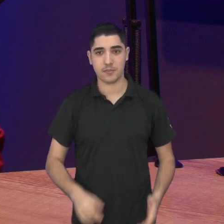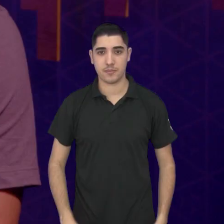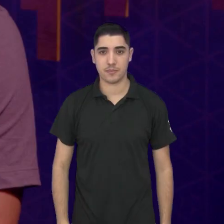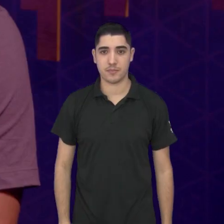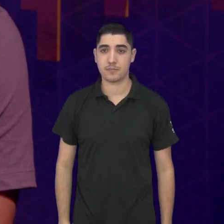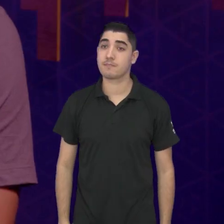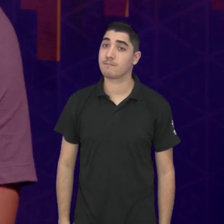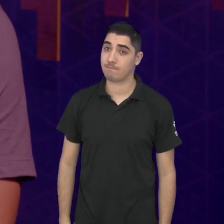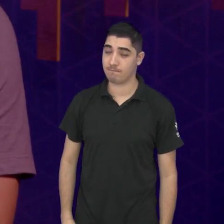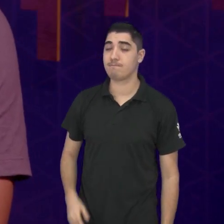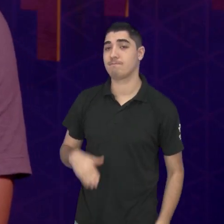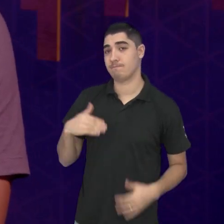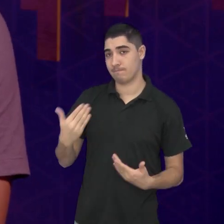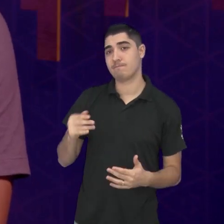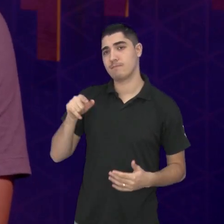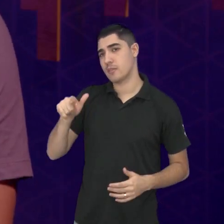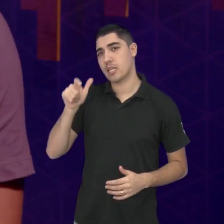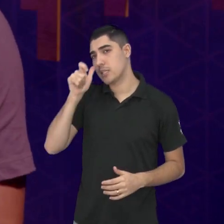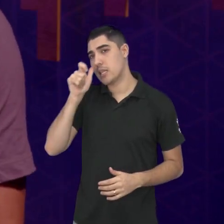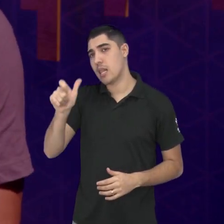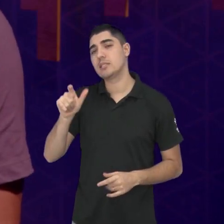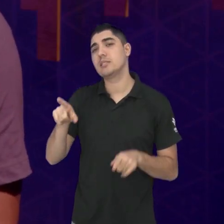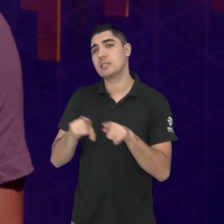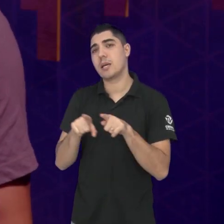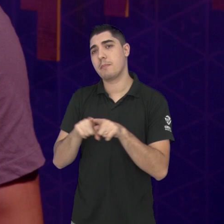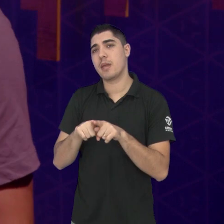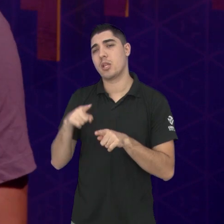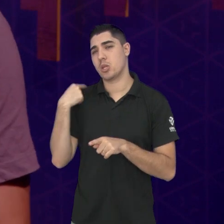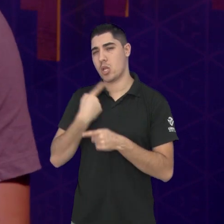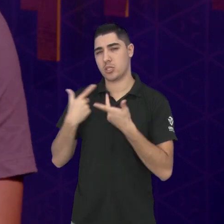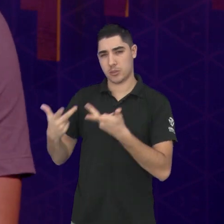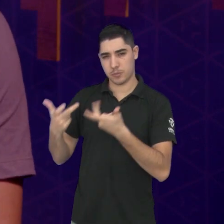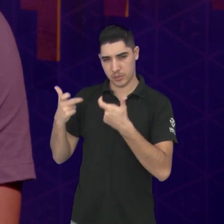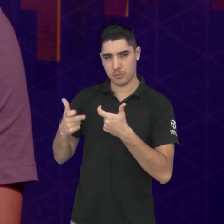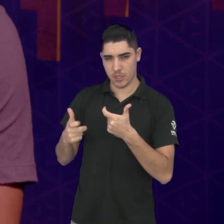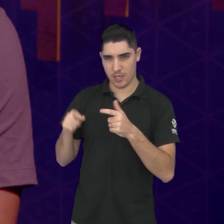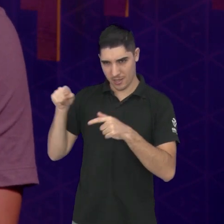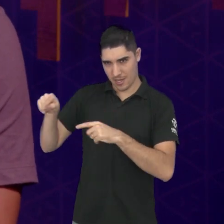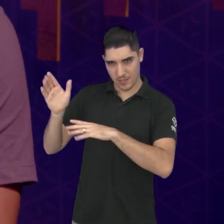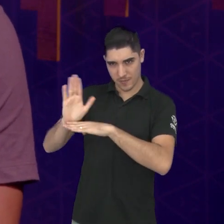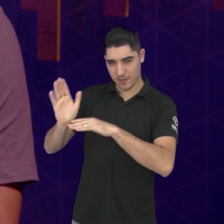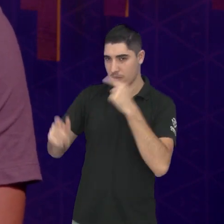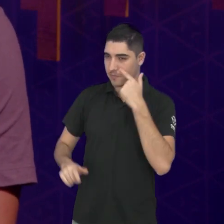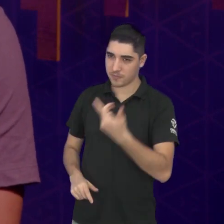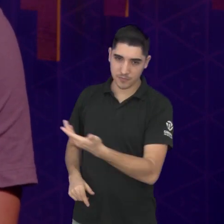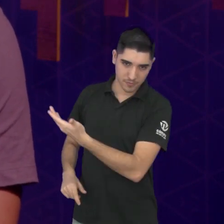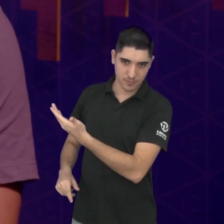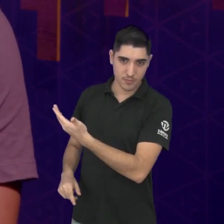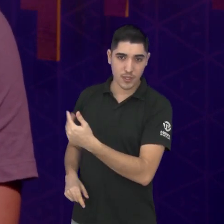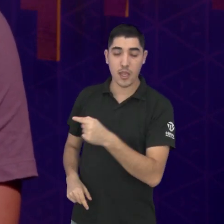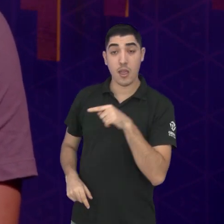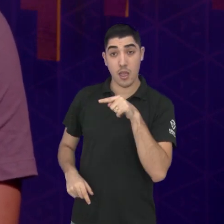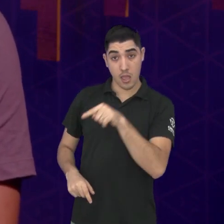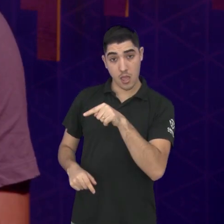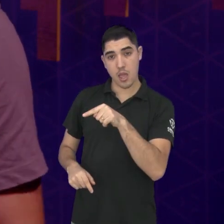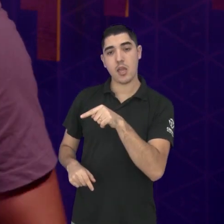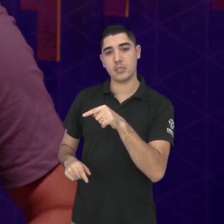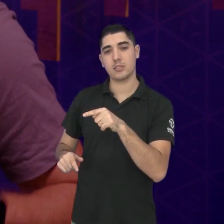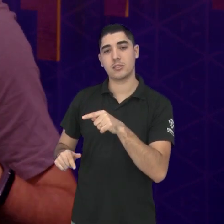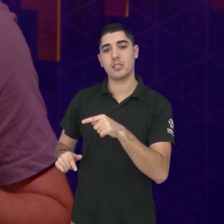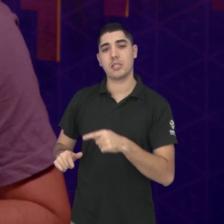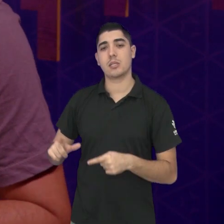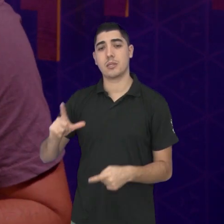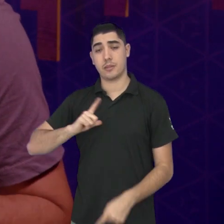sério. E é muito interessante a gente observar também lá em Demon Slayer, Vic, que nesse arco, né, tem